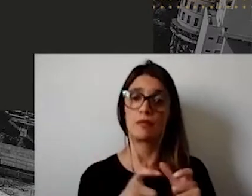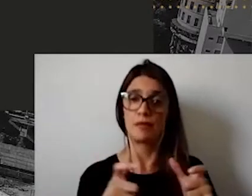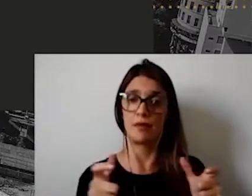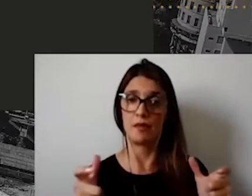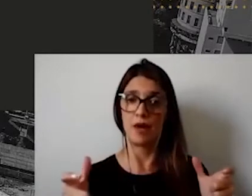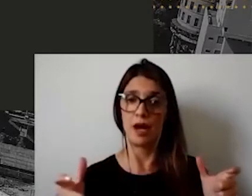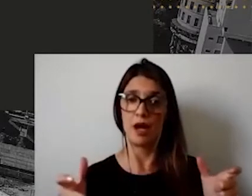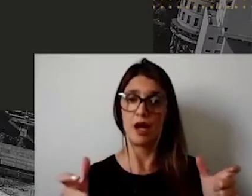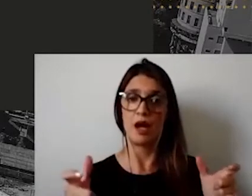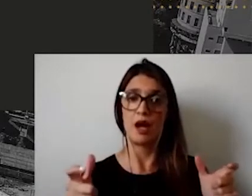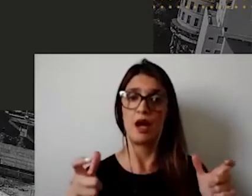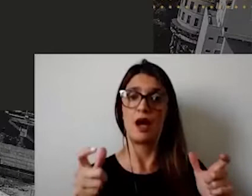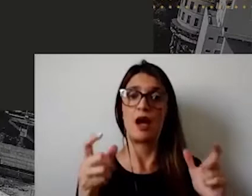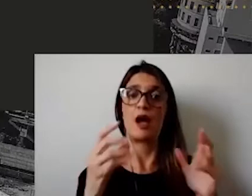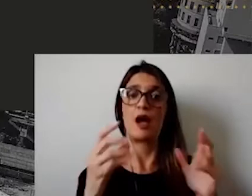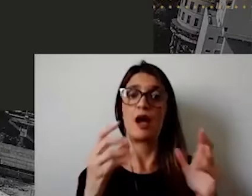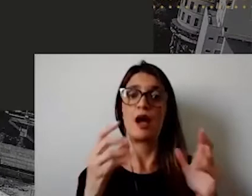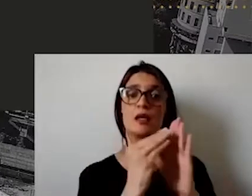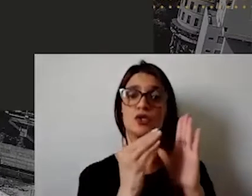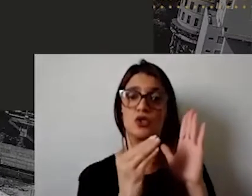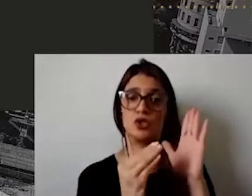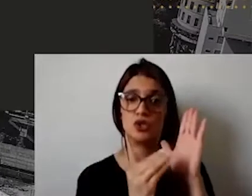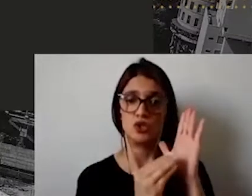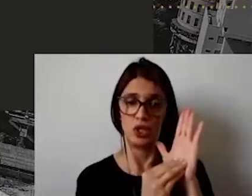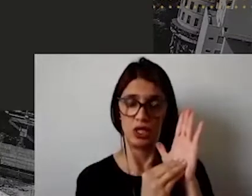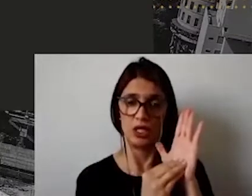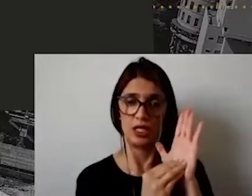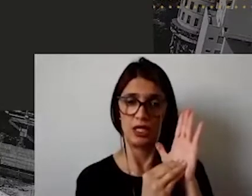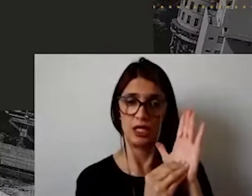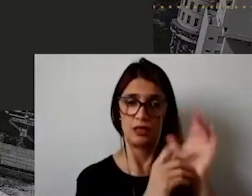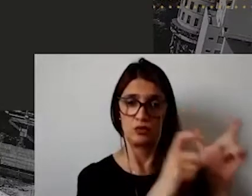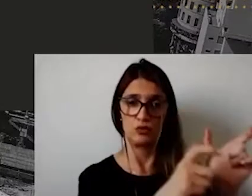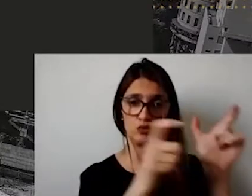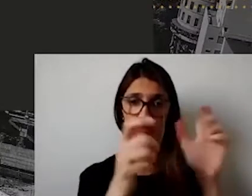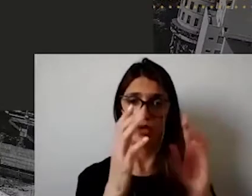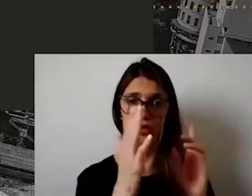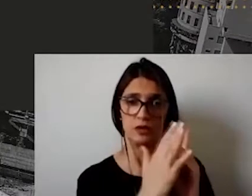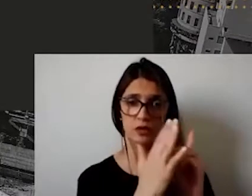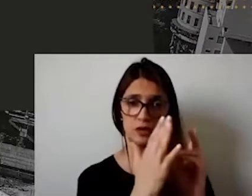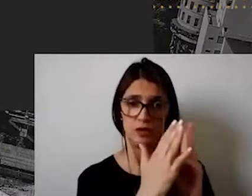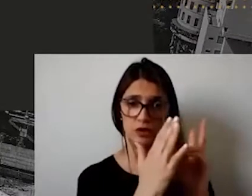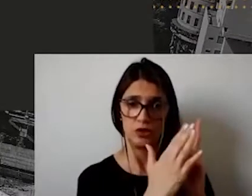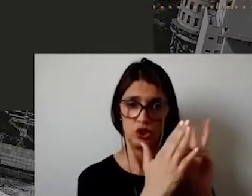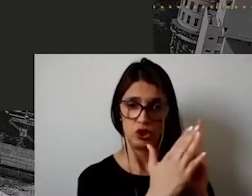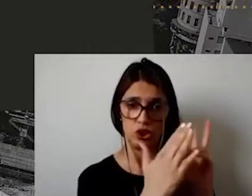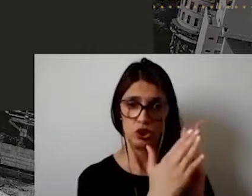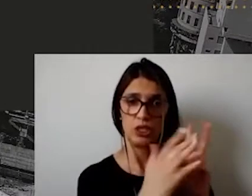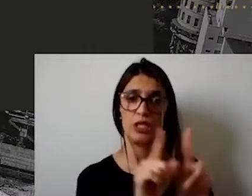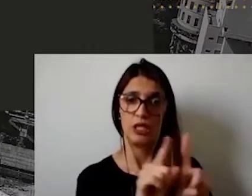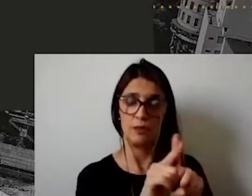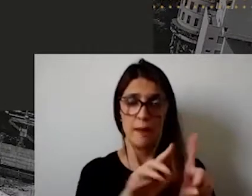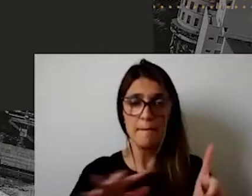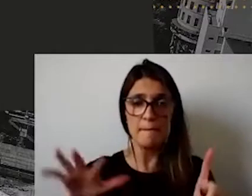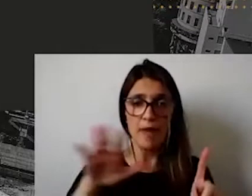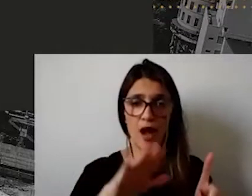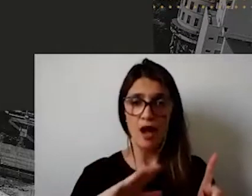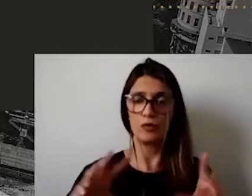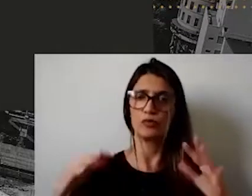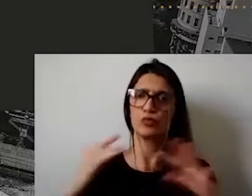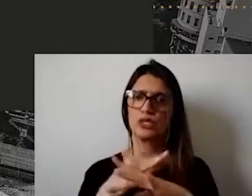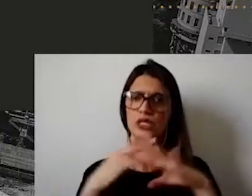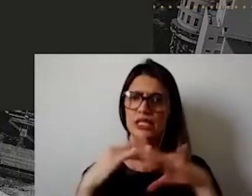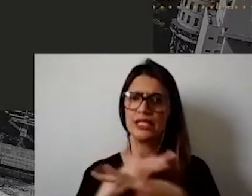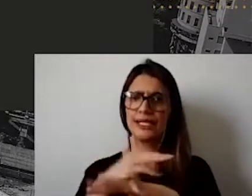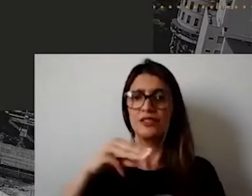para territórios indígenas e para bairros da periferia urbana de Manaus. Então, hoje a gente tem um trabalho